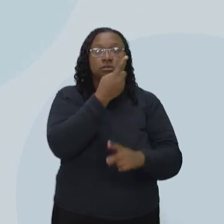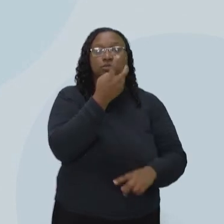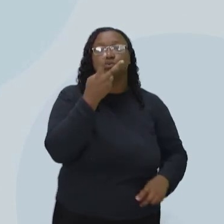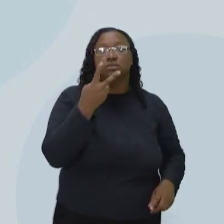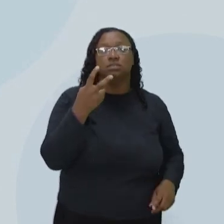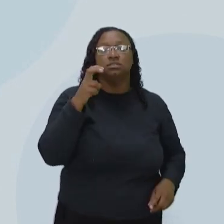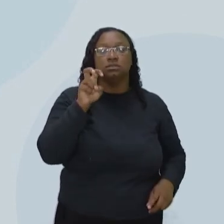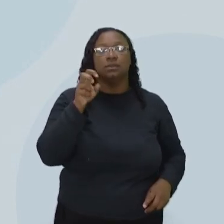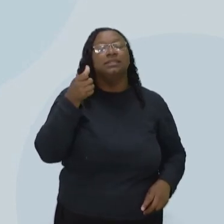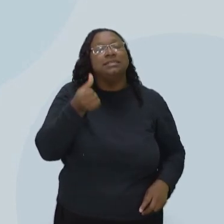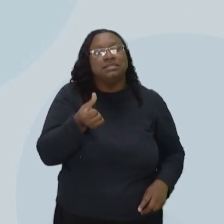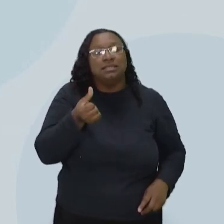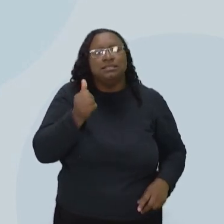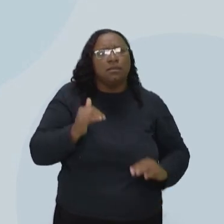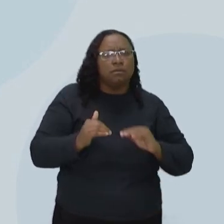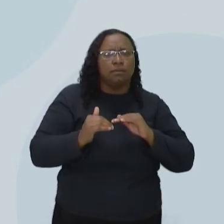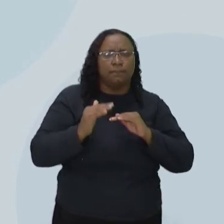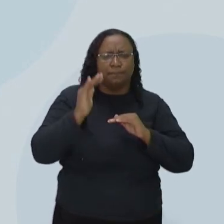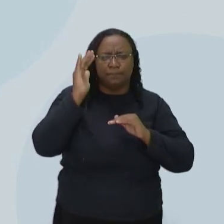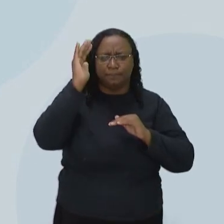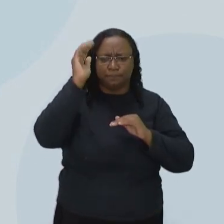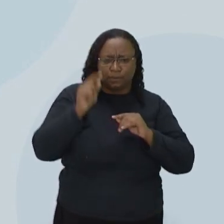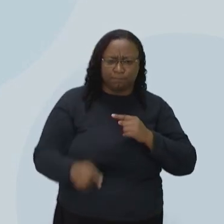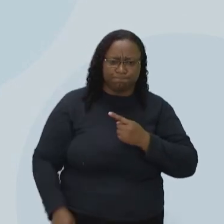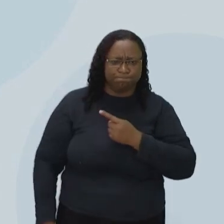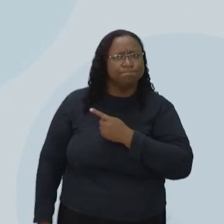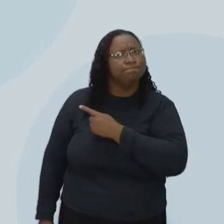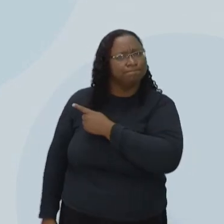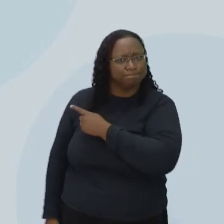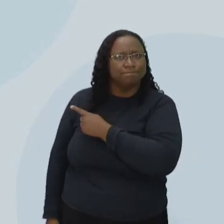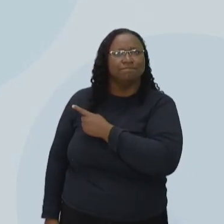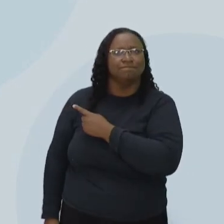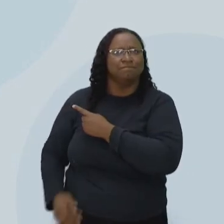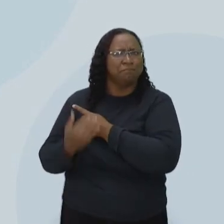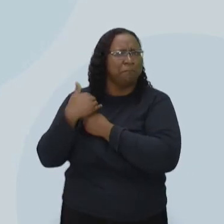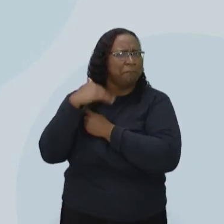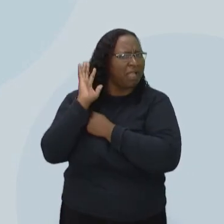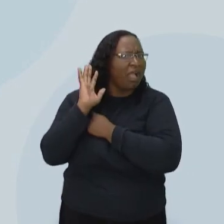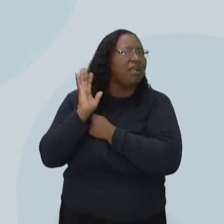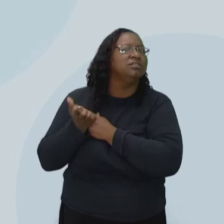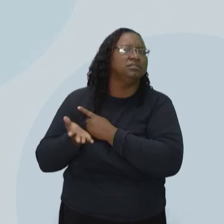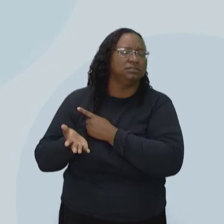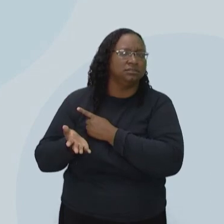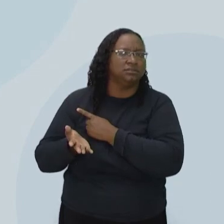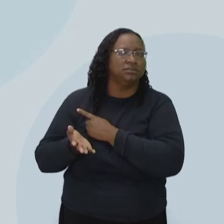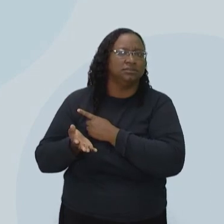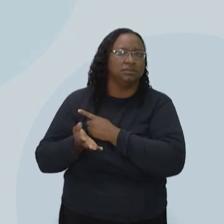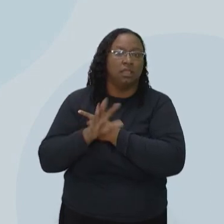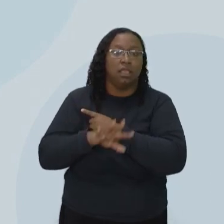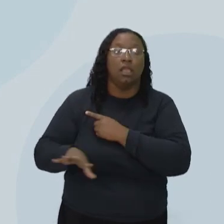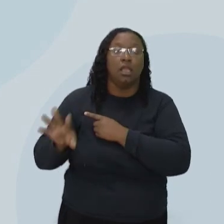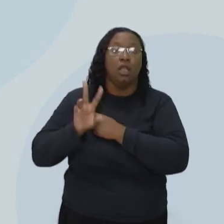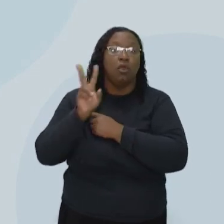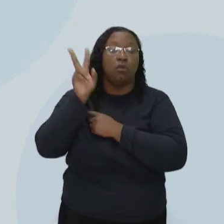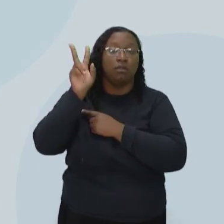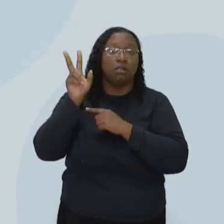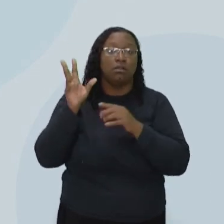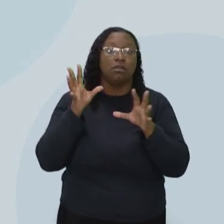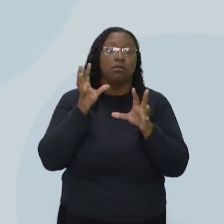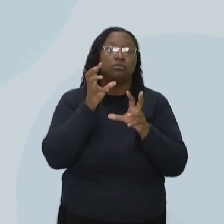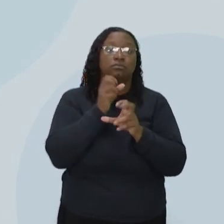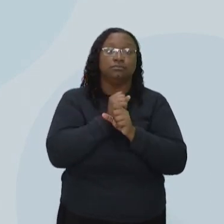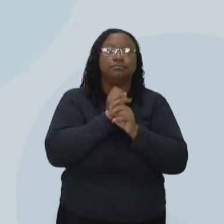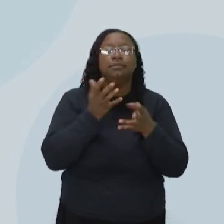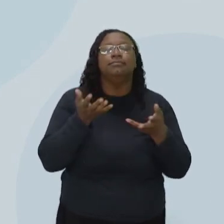1.256 vai ser muito mais do que isso que está aqui na tabela, gente. Então, esse valor aí a gente vai precisar